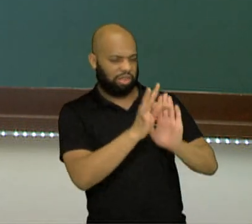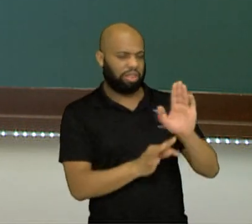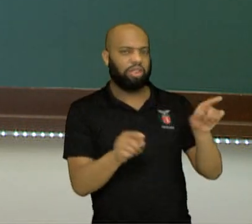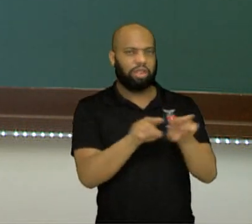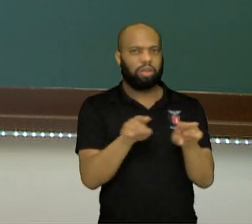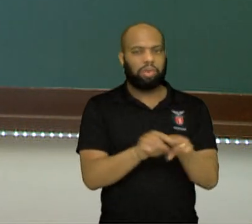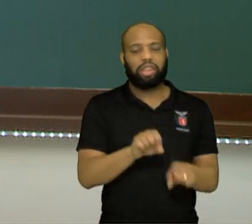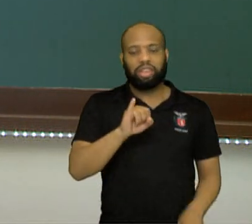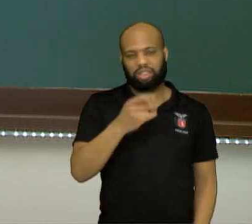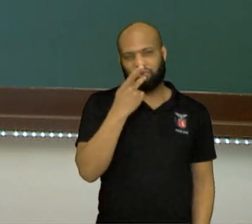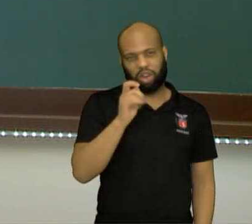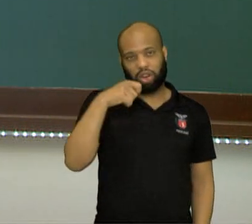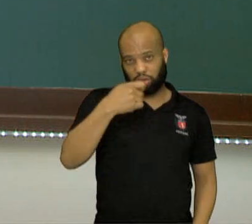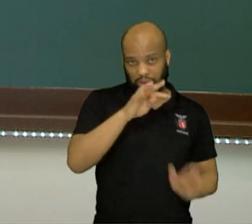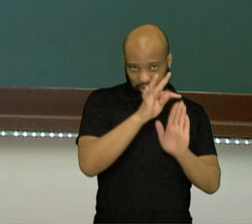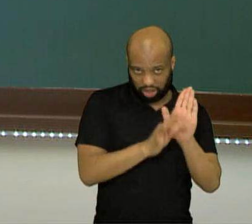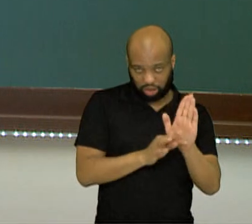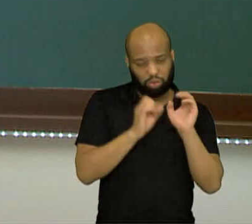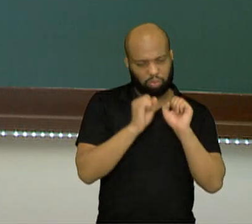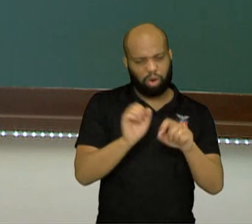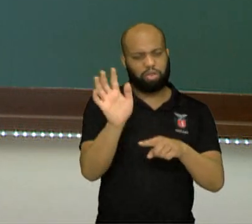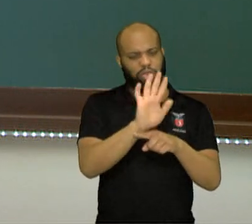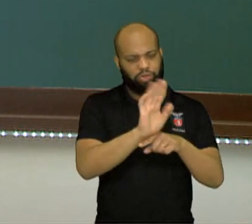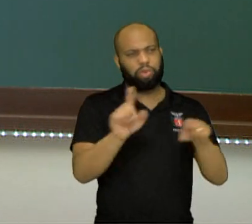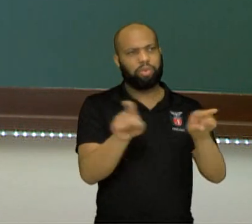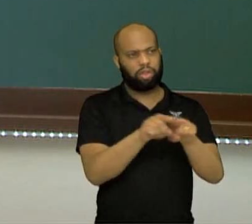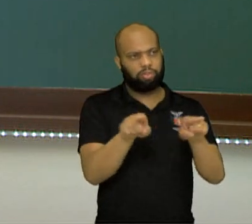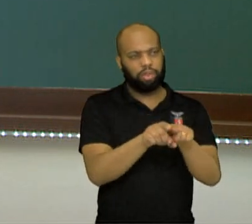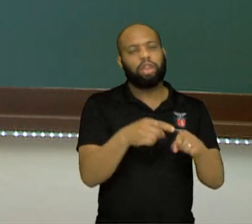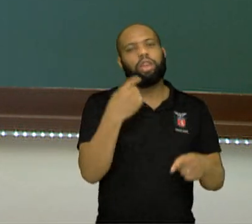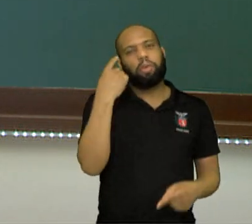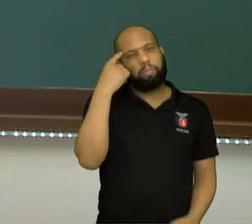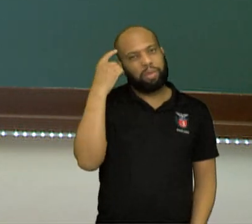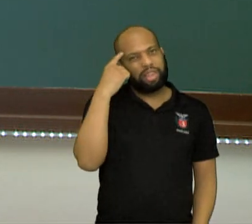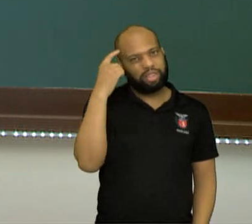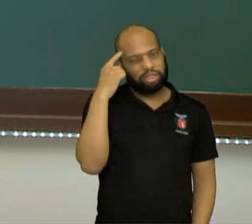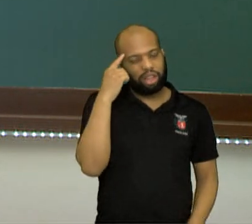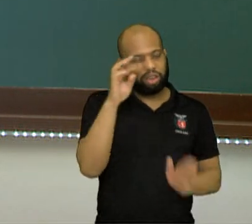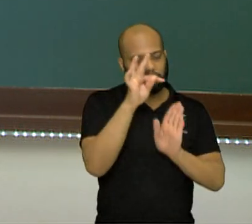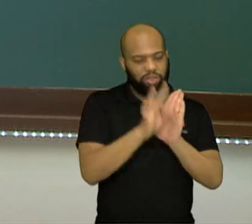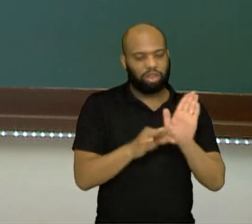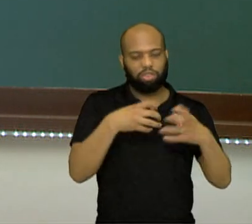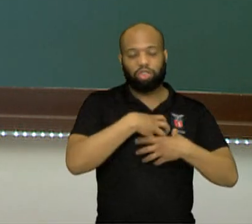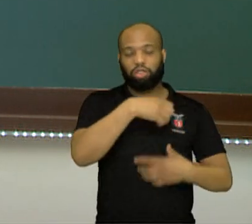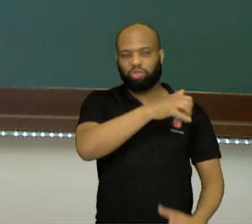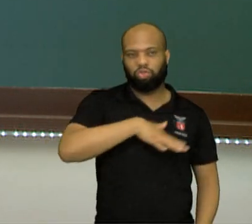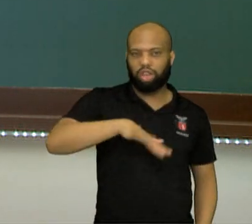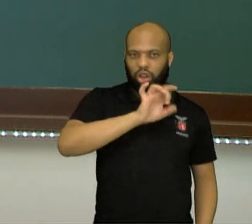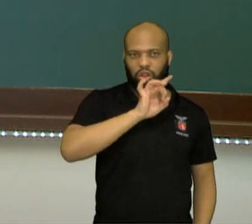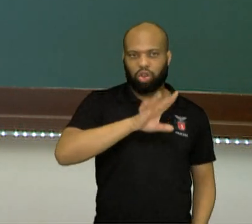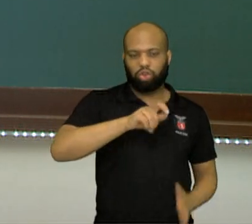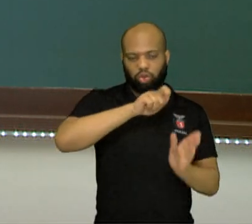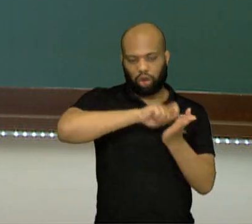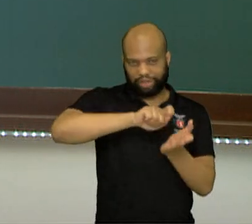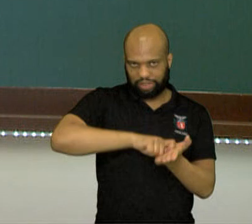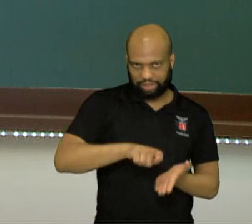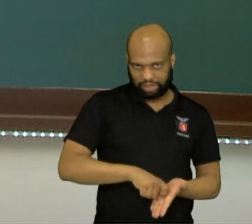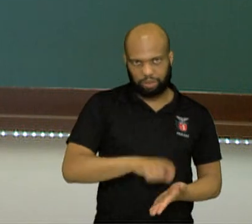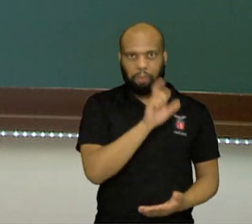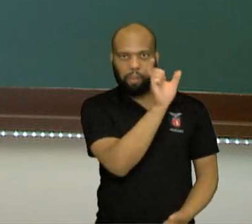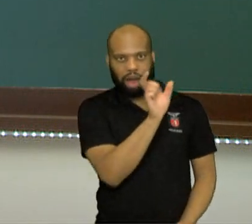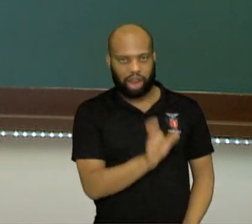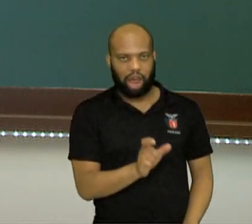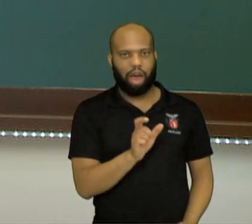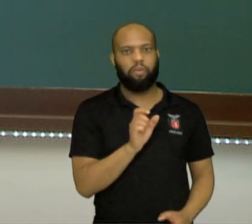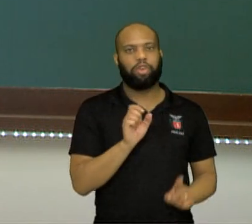texto quando eu falo texto pode ser um filme né Vamos pesar um texto maneira vamos lá não só na linguagem